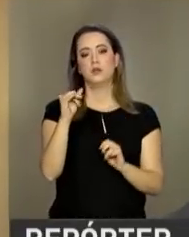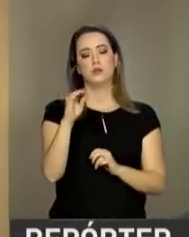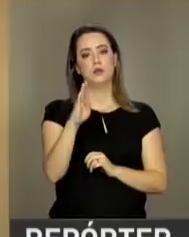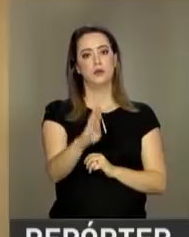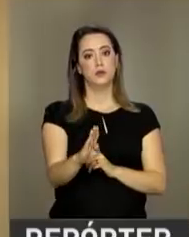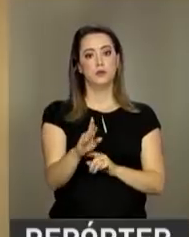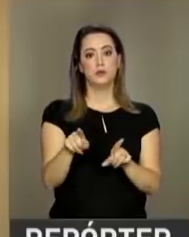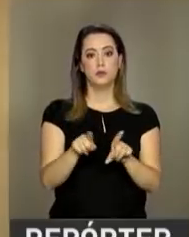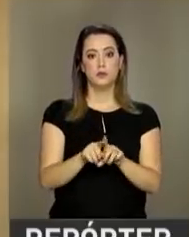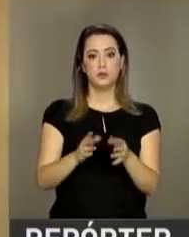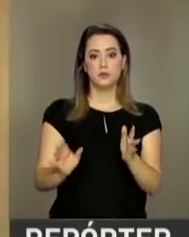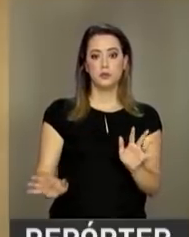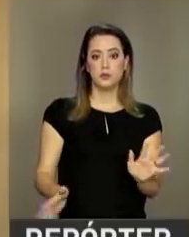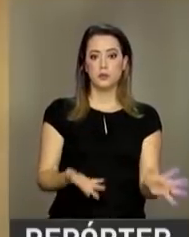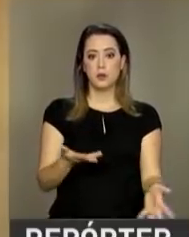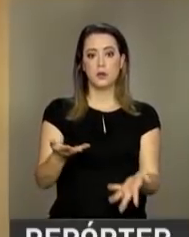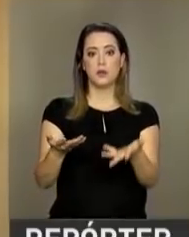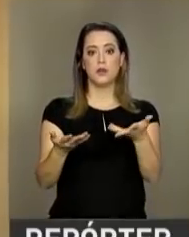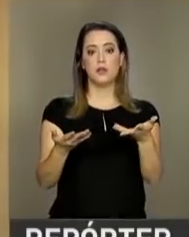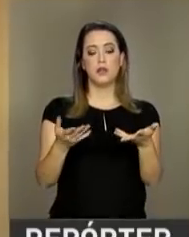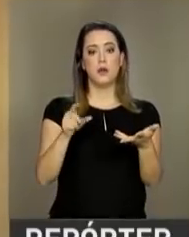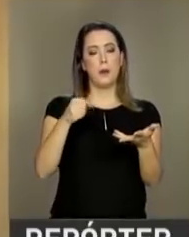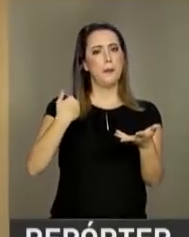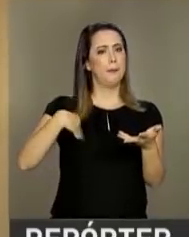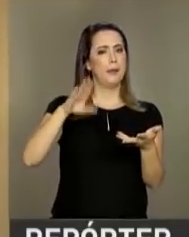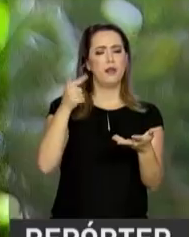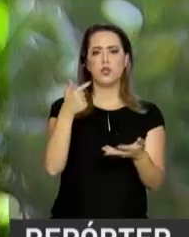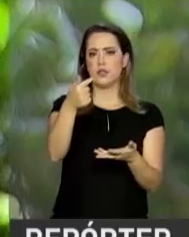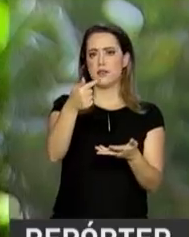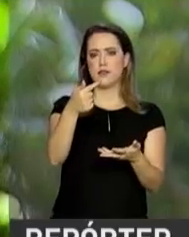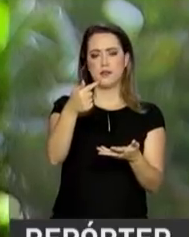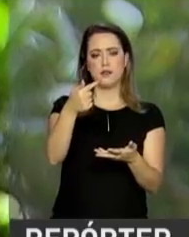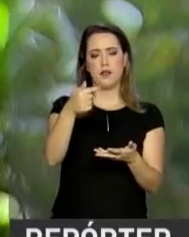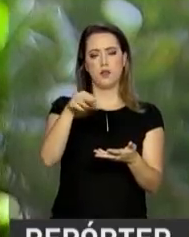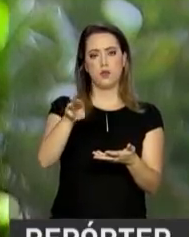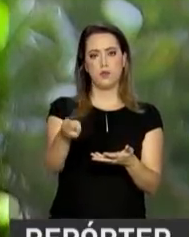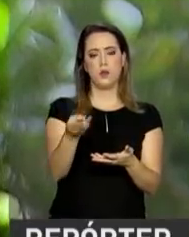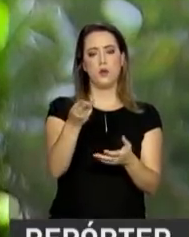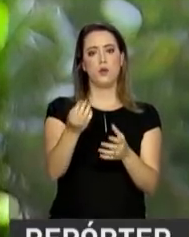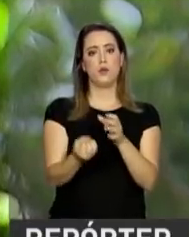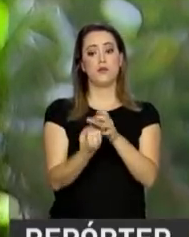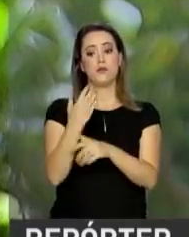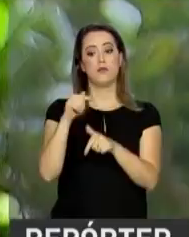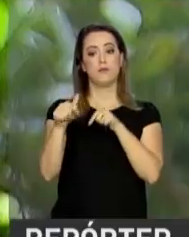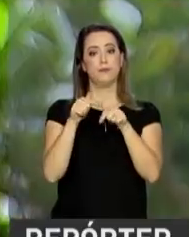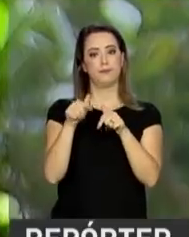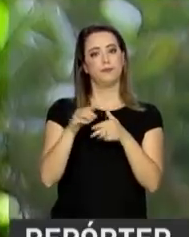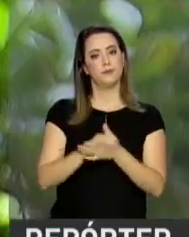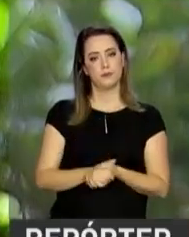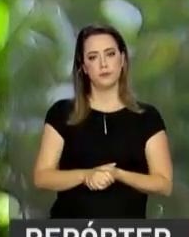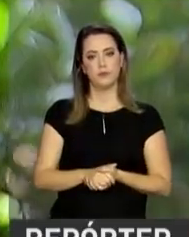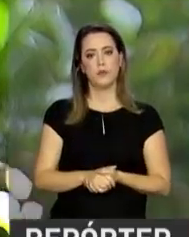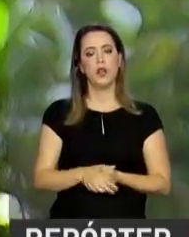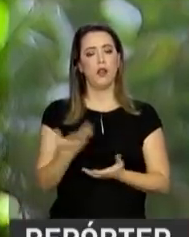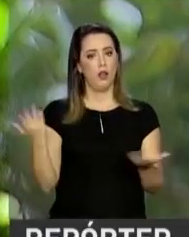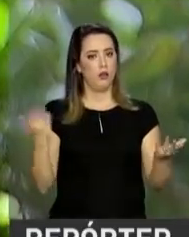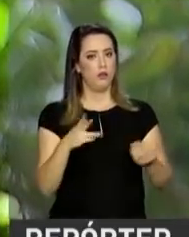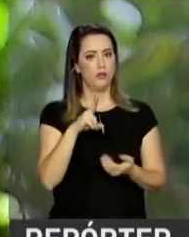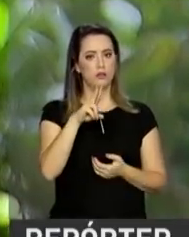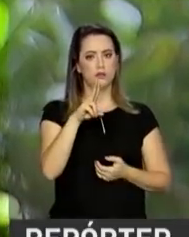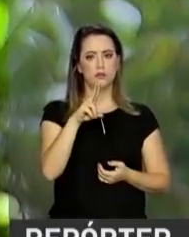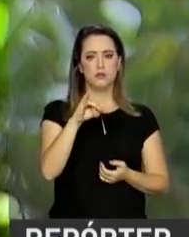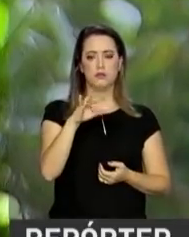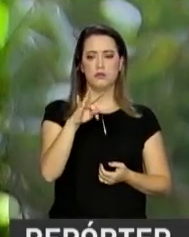bruto e gera mais de sete milhões de empregos além do visto eletrônico que facilita a entrada de estrangeiros no